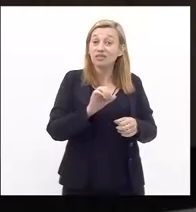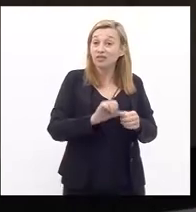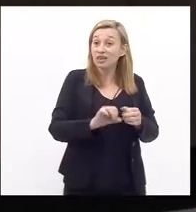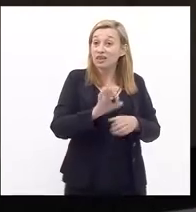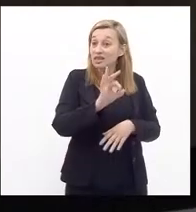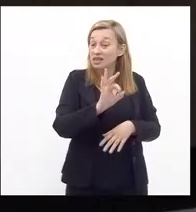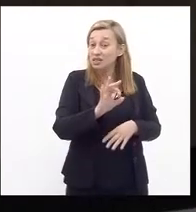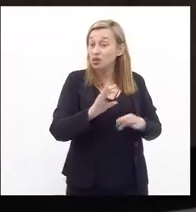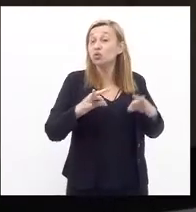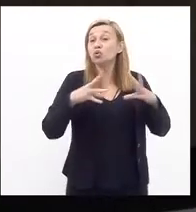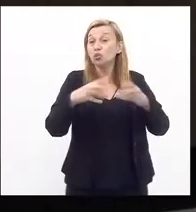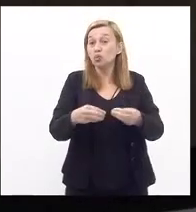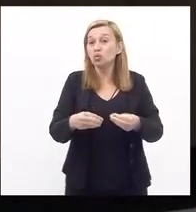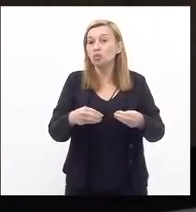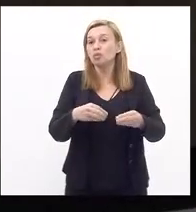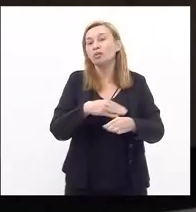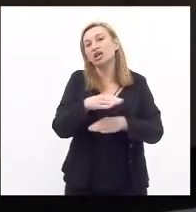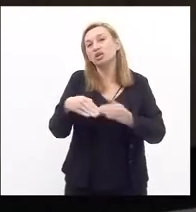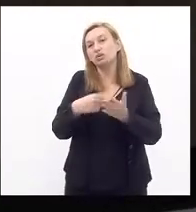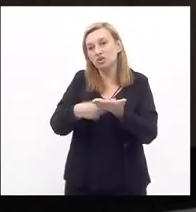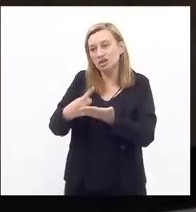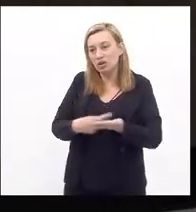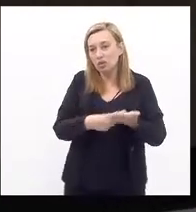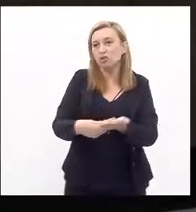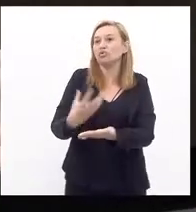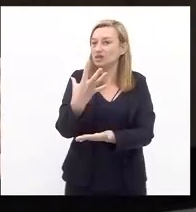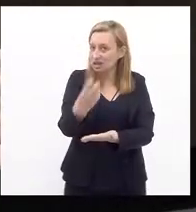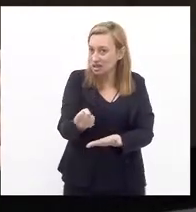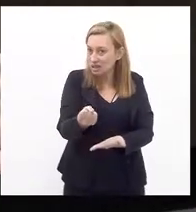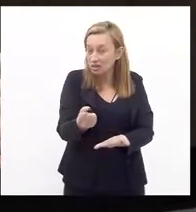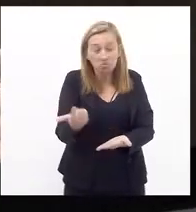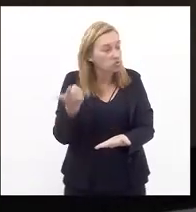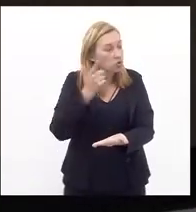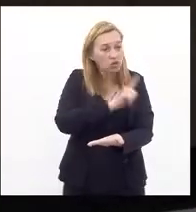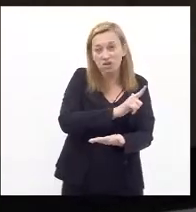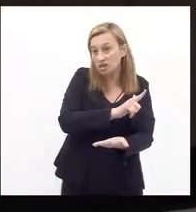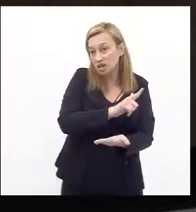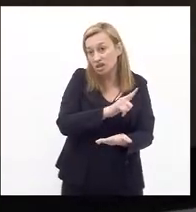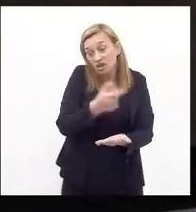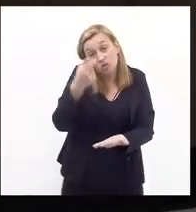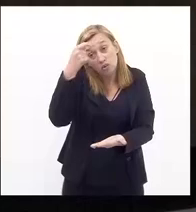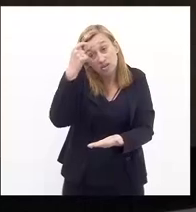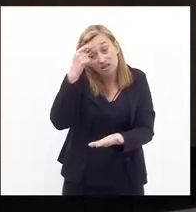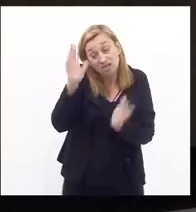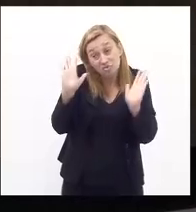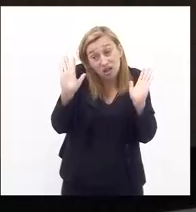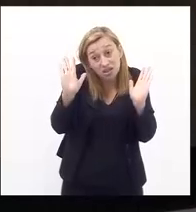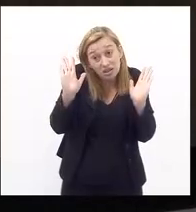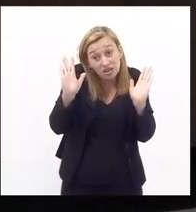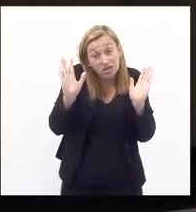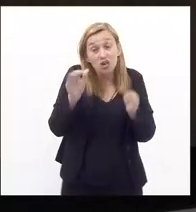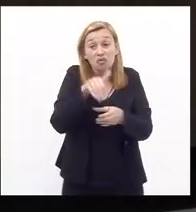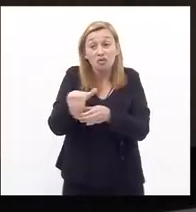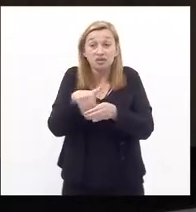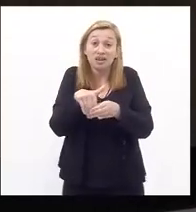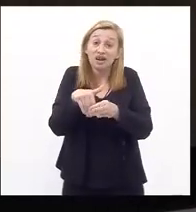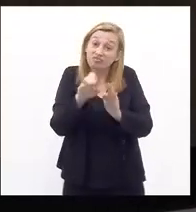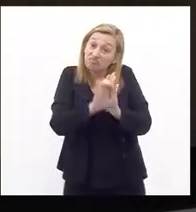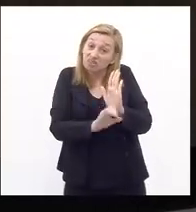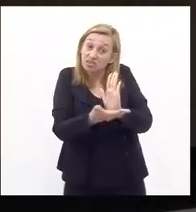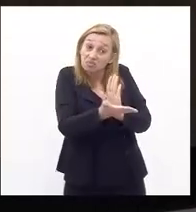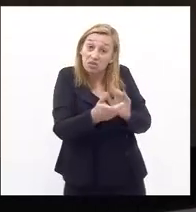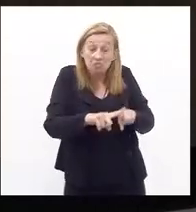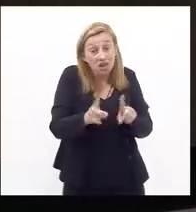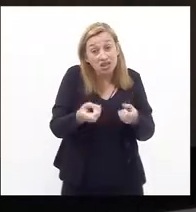tudo para que todos os acordos fossem acomodado não conseguimos chegar ao consenso a medida temos que votar esse destaque